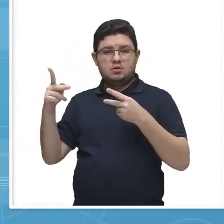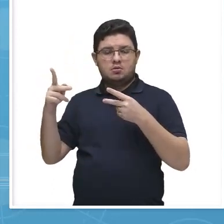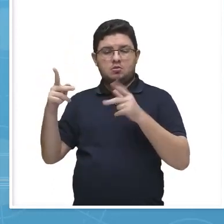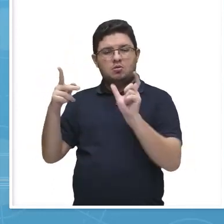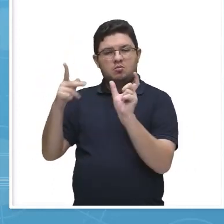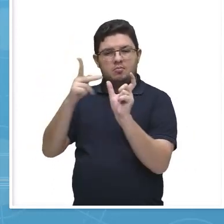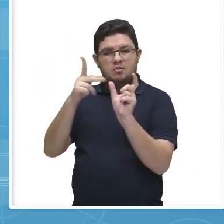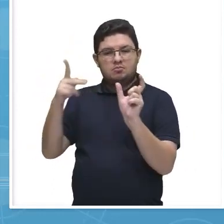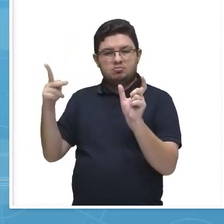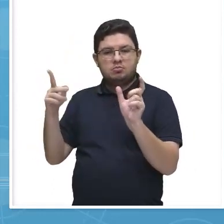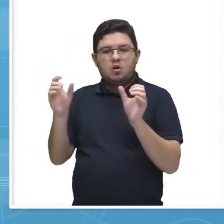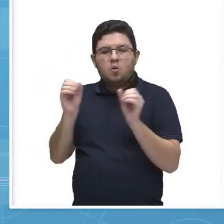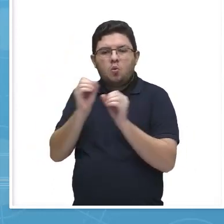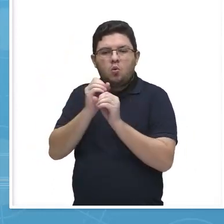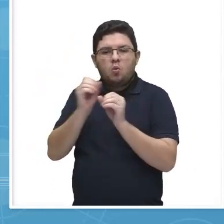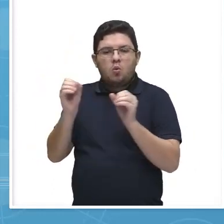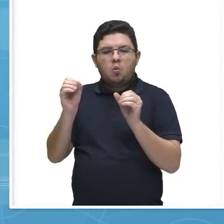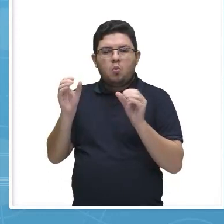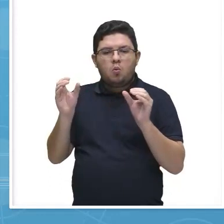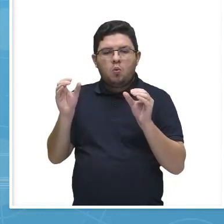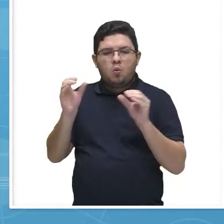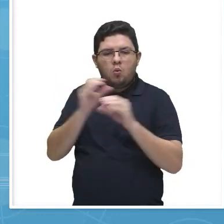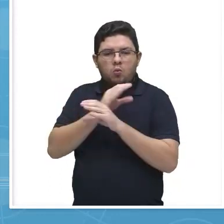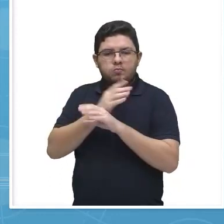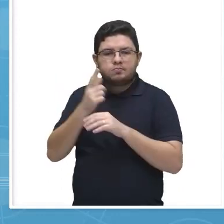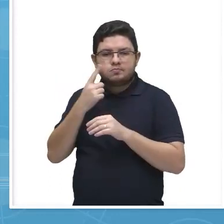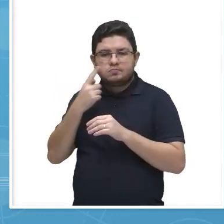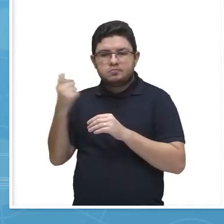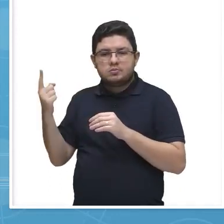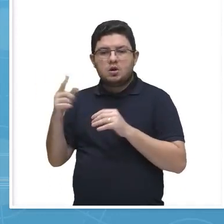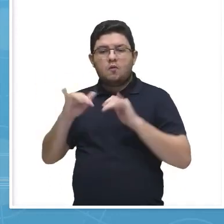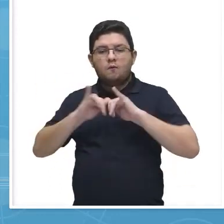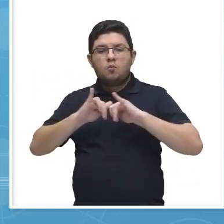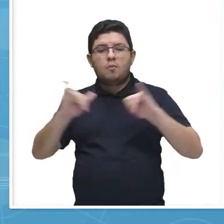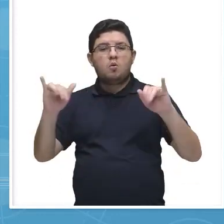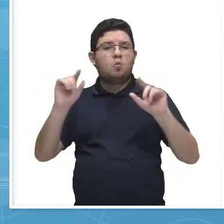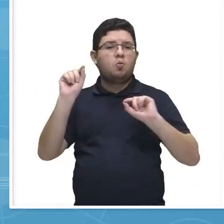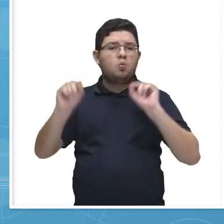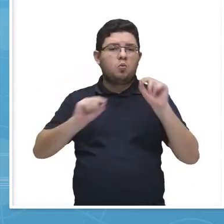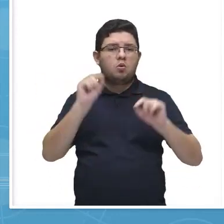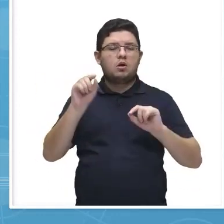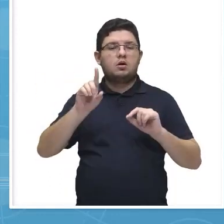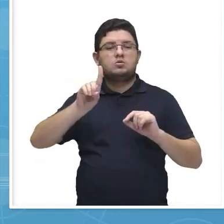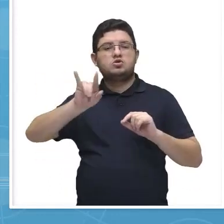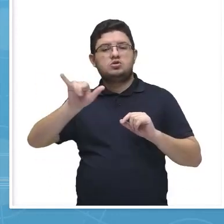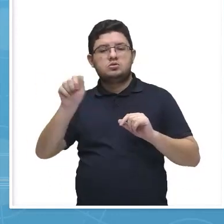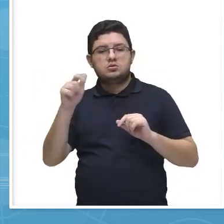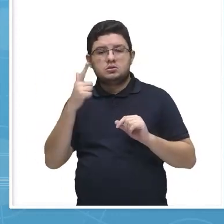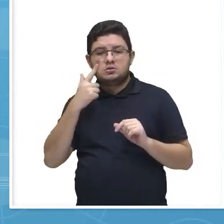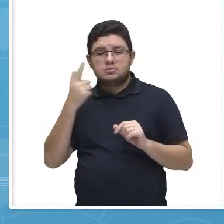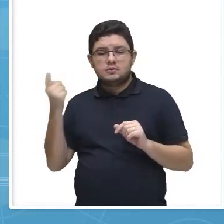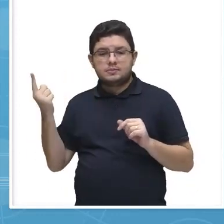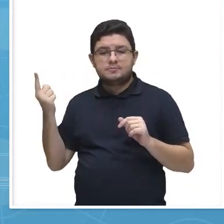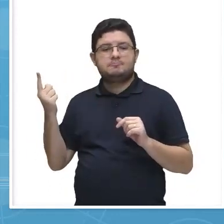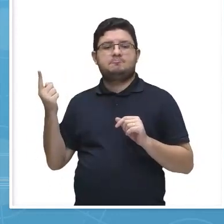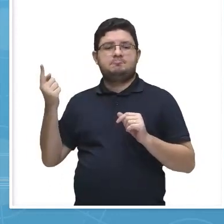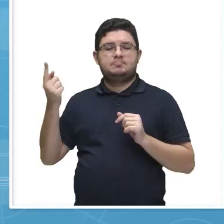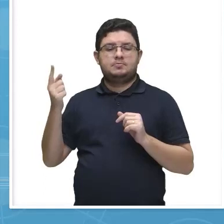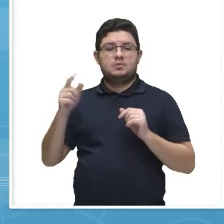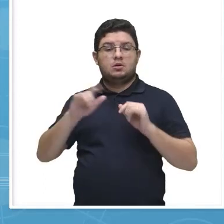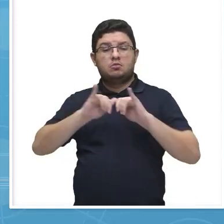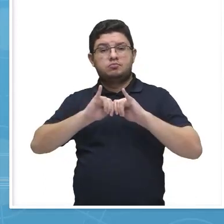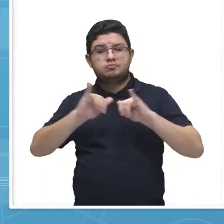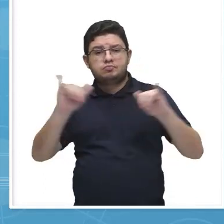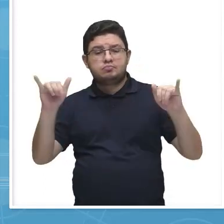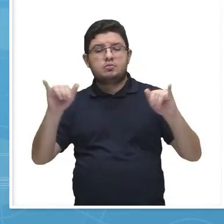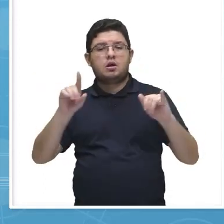As datas, certo? Aqui eu tenho o objeto direto. Quem informa, informa